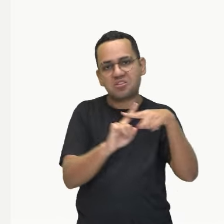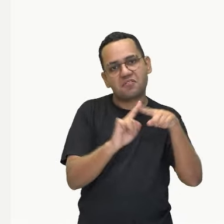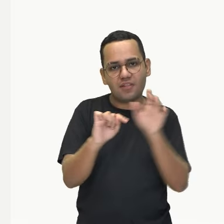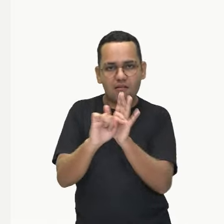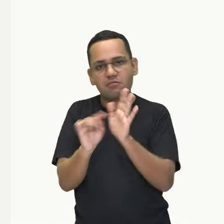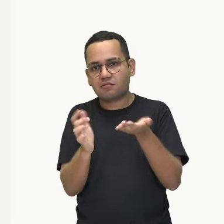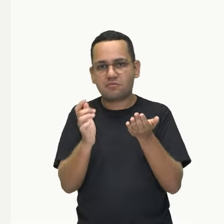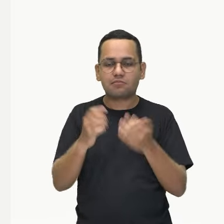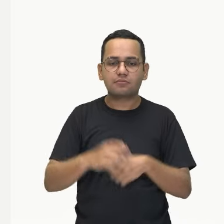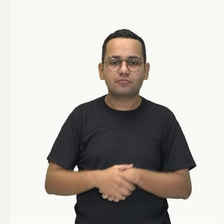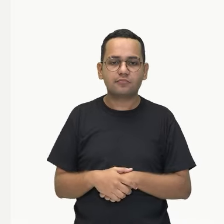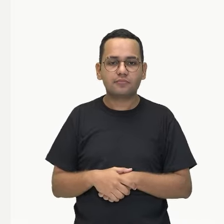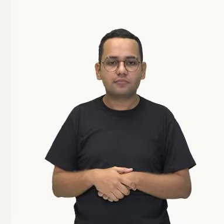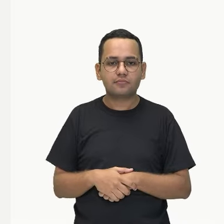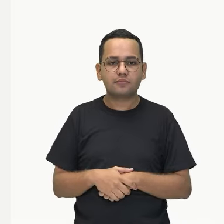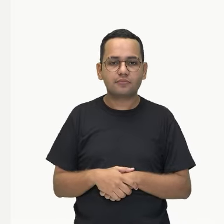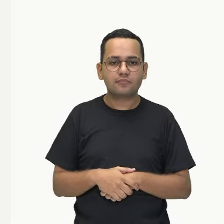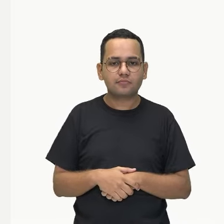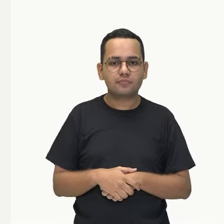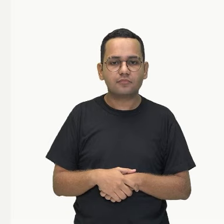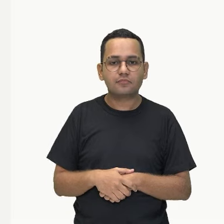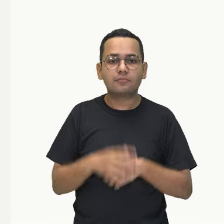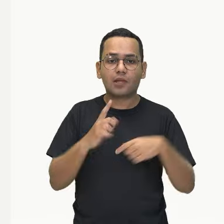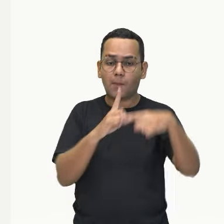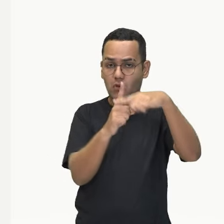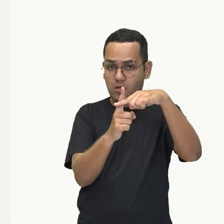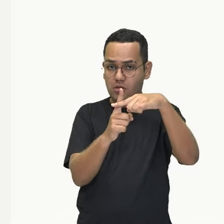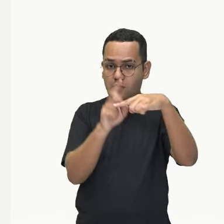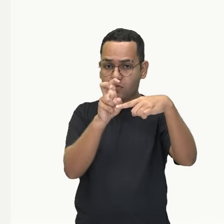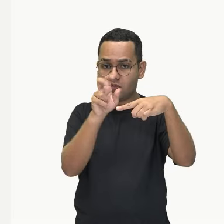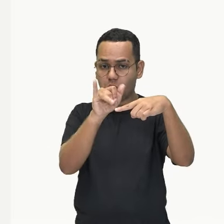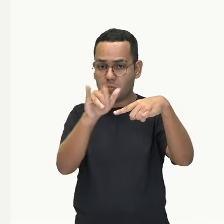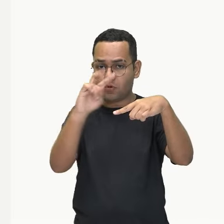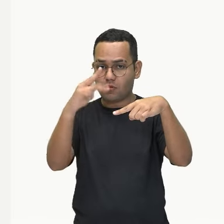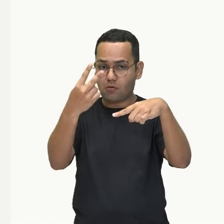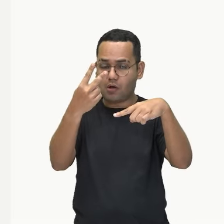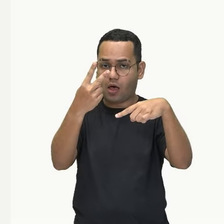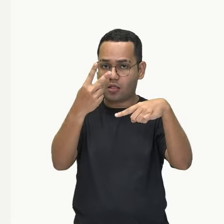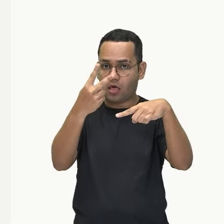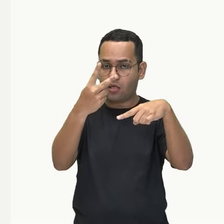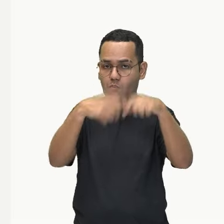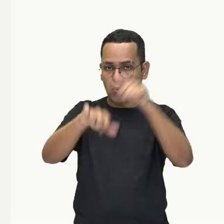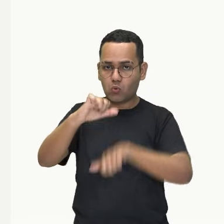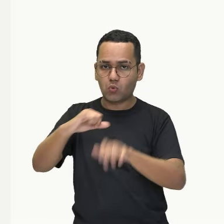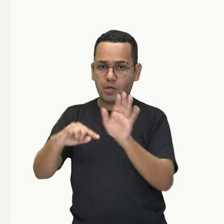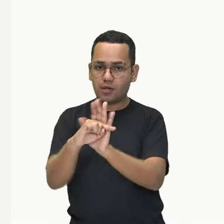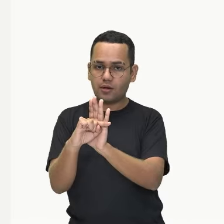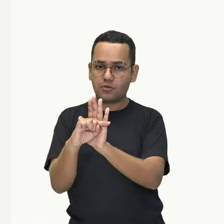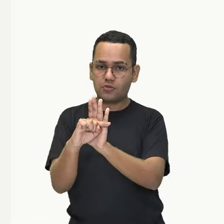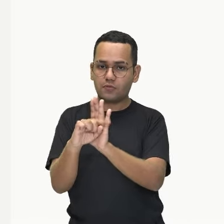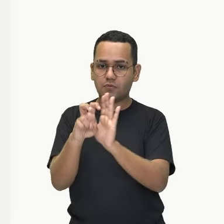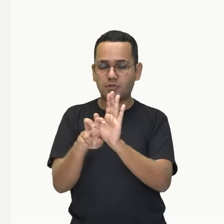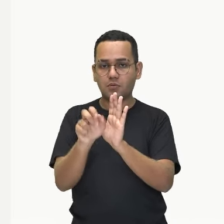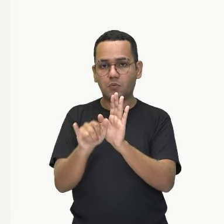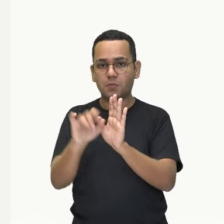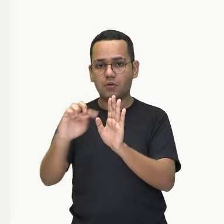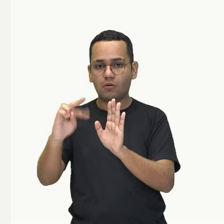5y ao quadrado é positivo, fica negativo. Menos 5 é negativo, fica